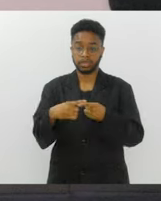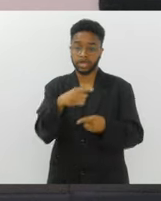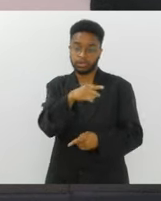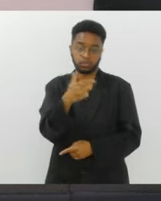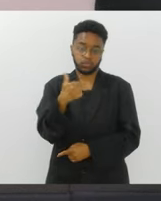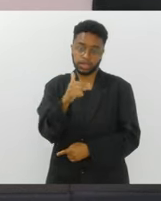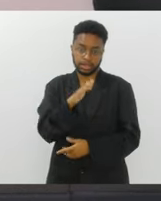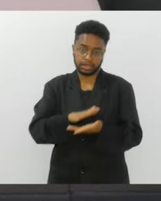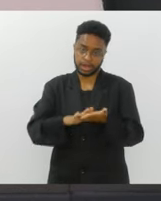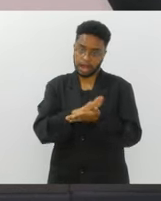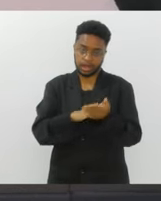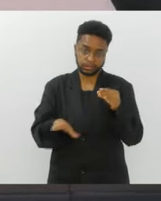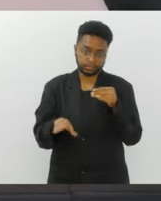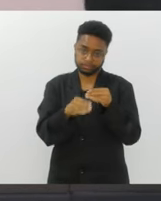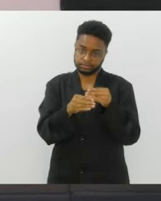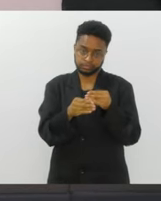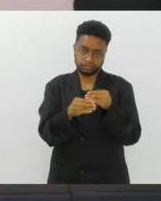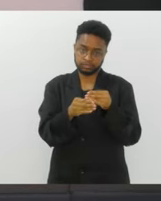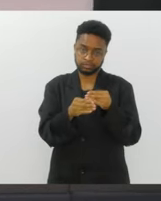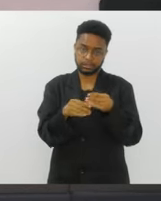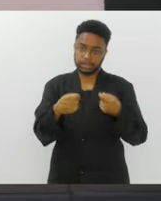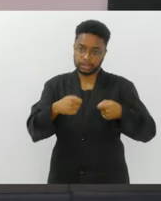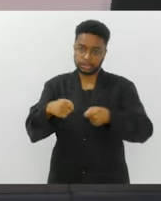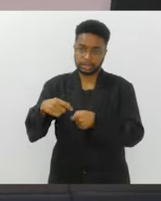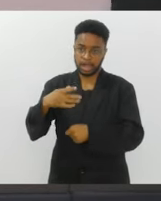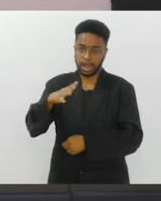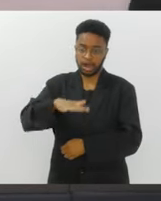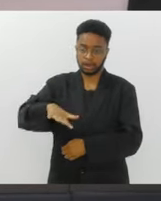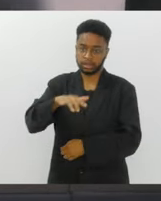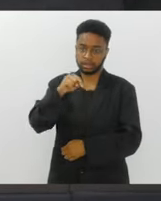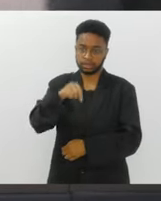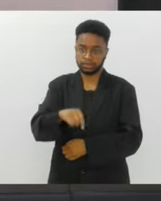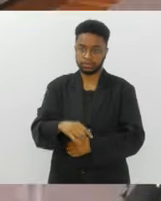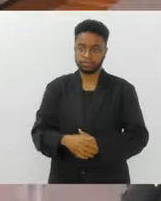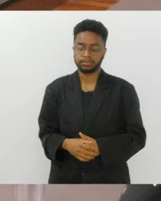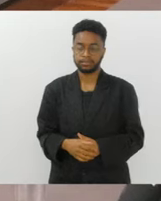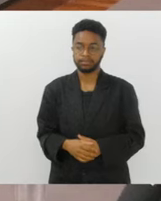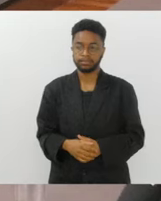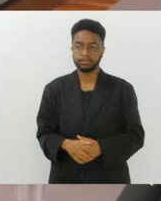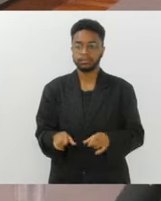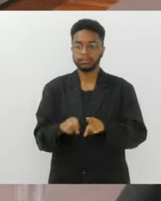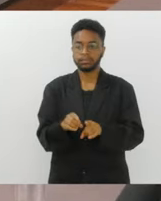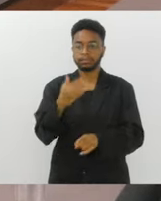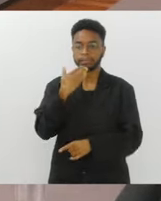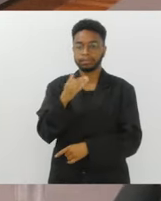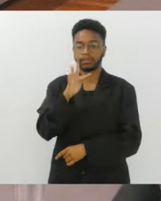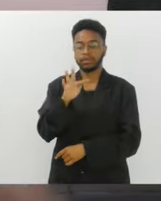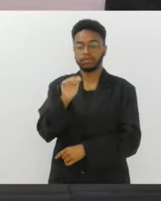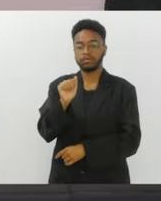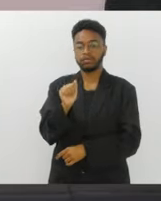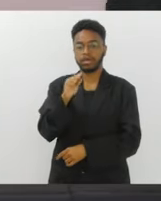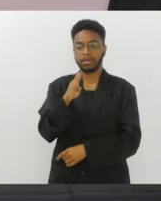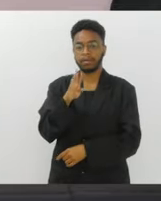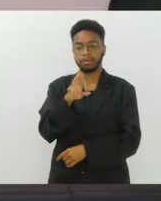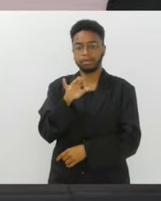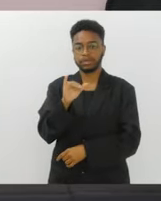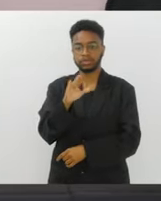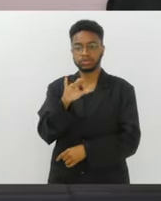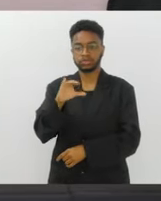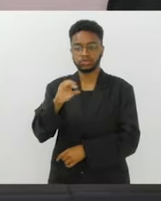a acrescentar às demandas aqui levantadas. Pedi aqui ao doutor Fabrício Abílio, da